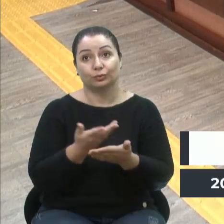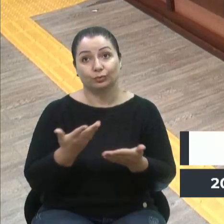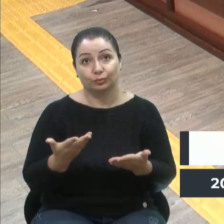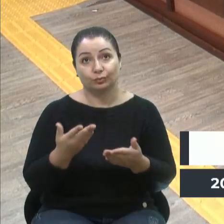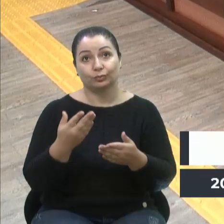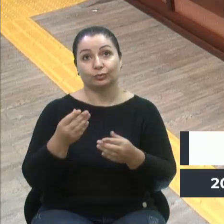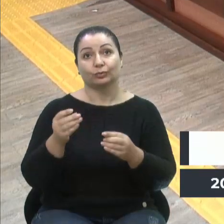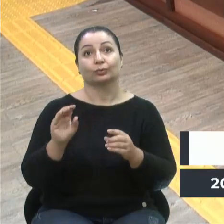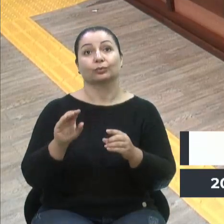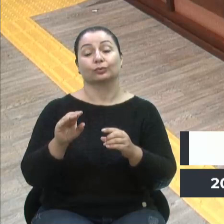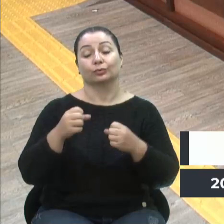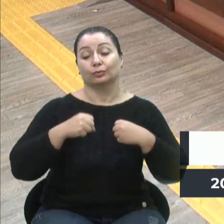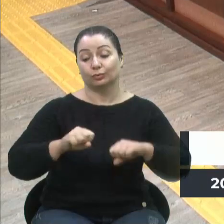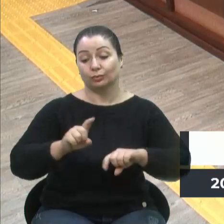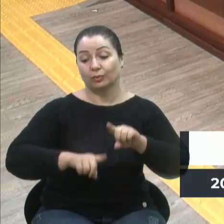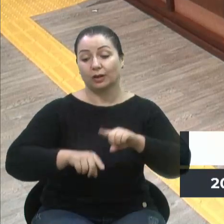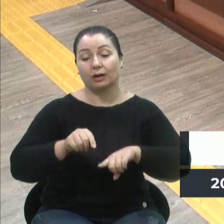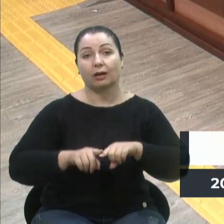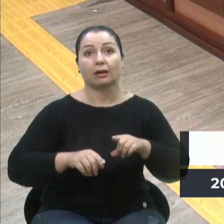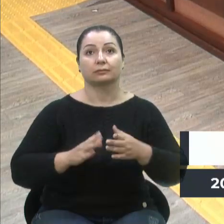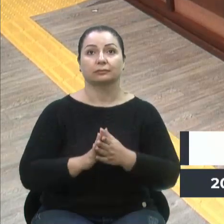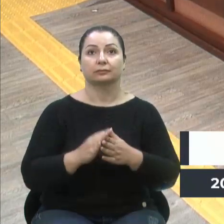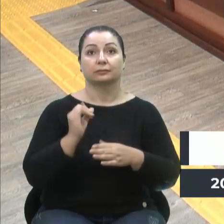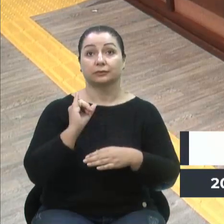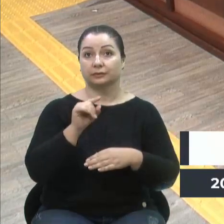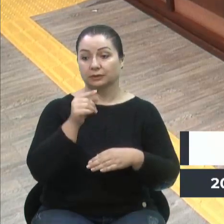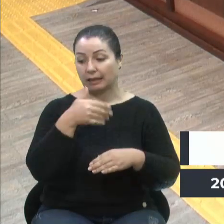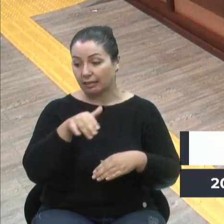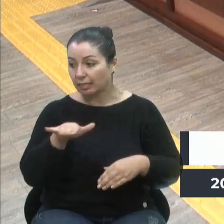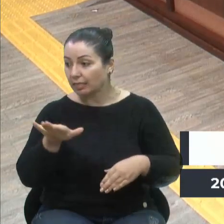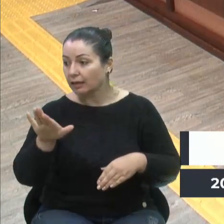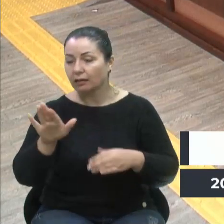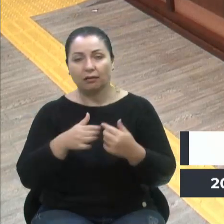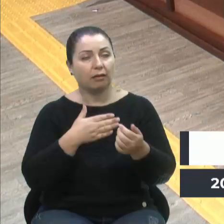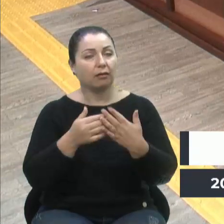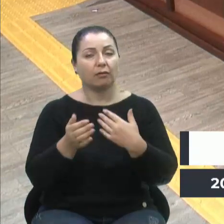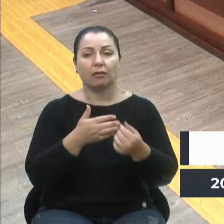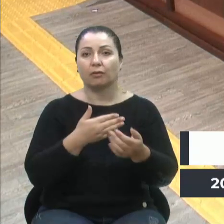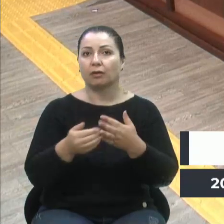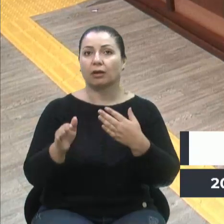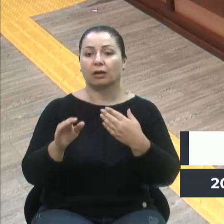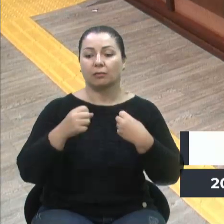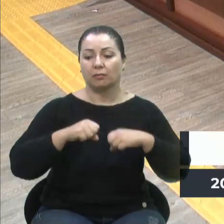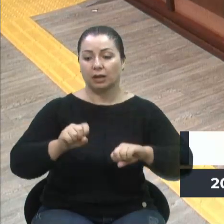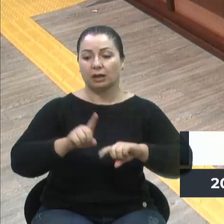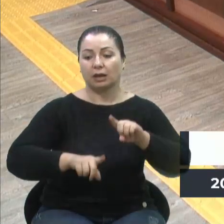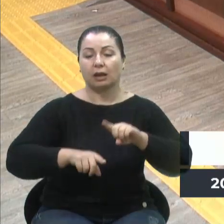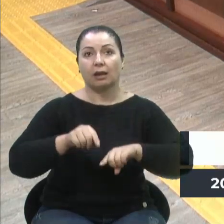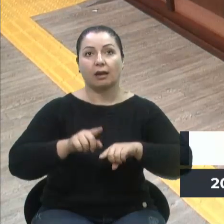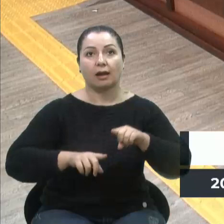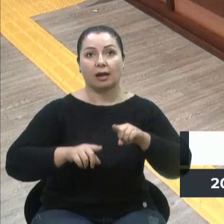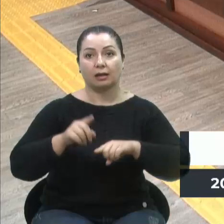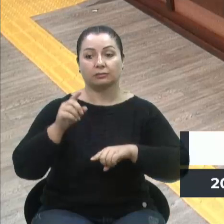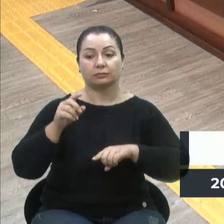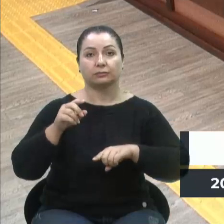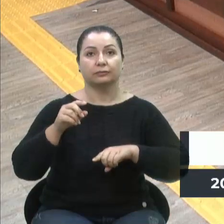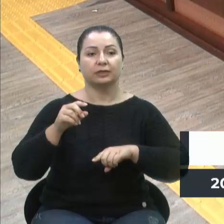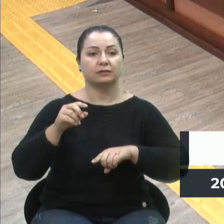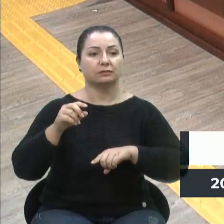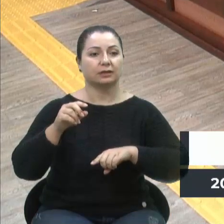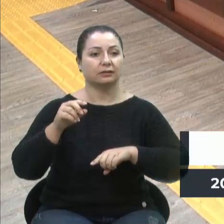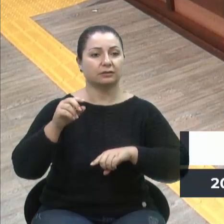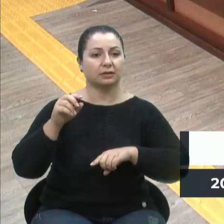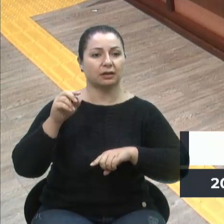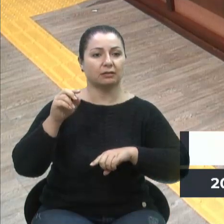entrarem em qualquer mercado na Venezuela, os preços onde é controlado não tem o produto. Ah, mas o preço está 2 pila. Sim, mas não tem